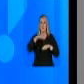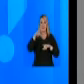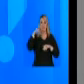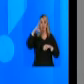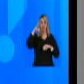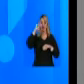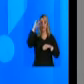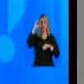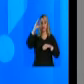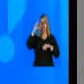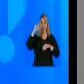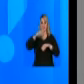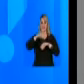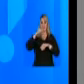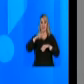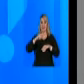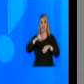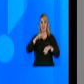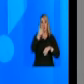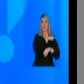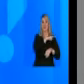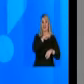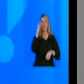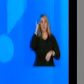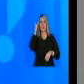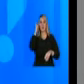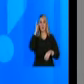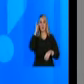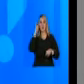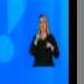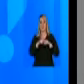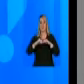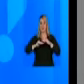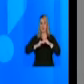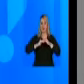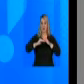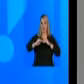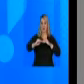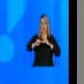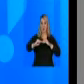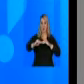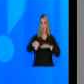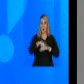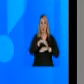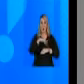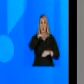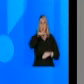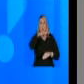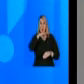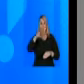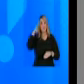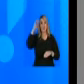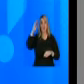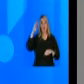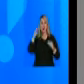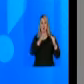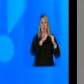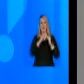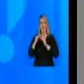pelo menos até o final do ano, do que São Paulo. E o asfalto do Rio de Janeiro é horroroso, principalmente nas regiões